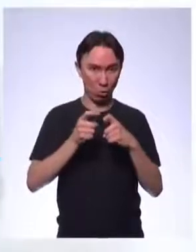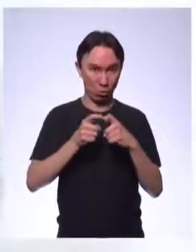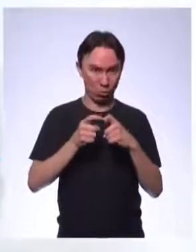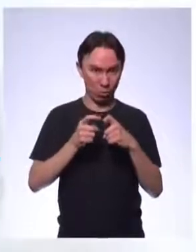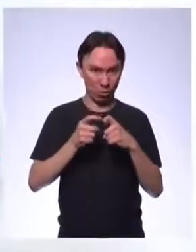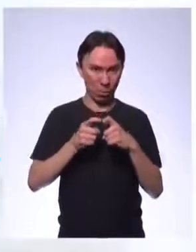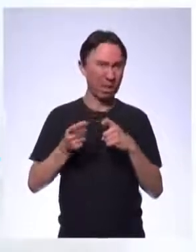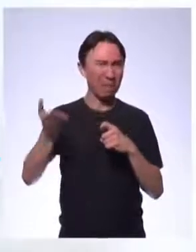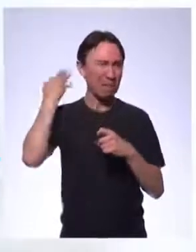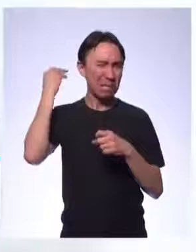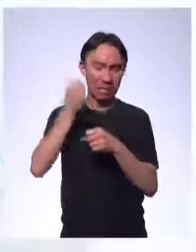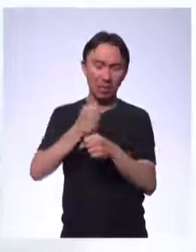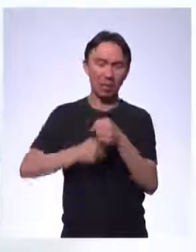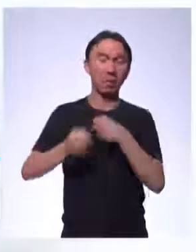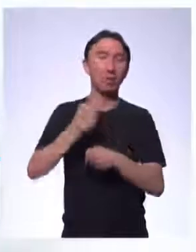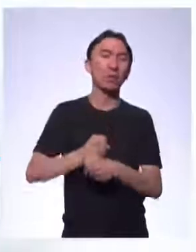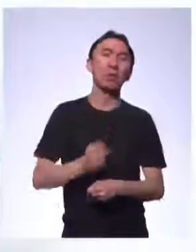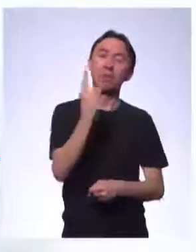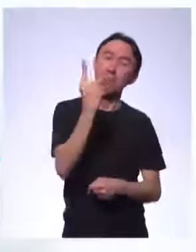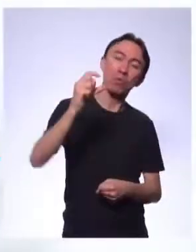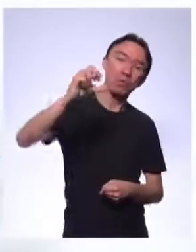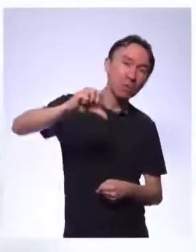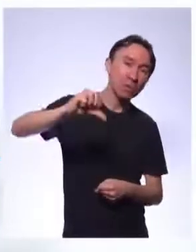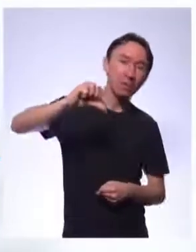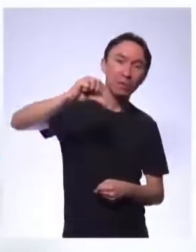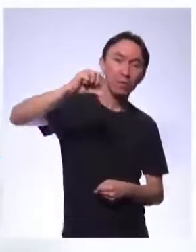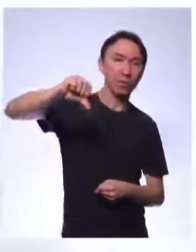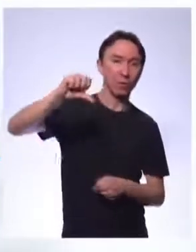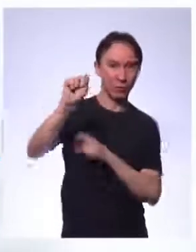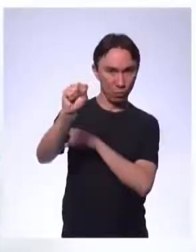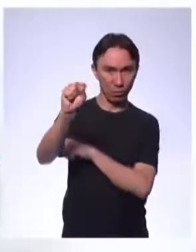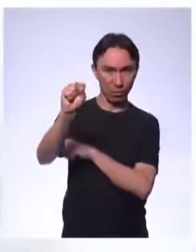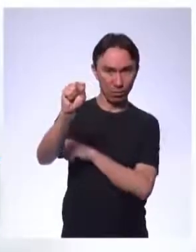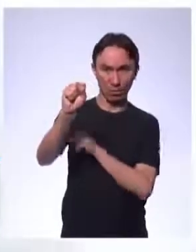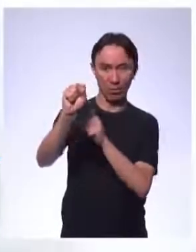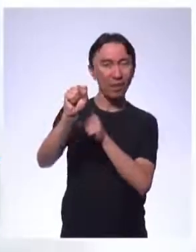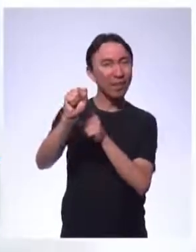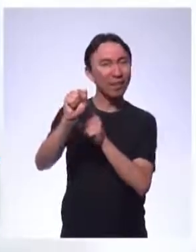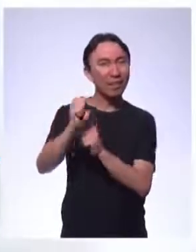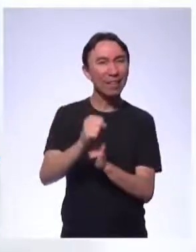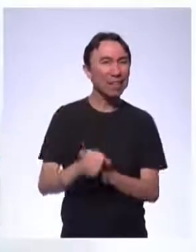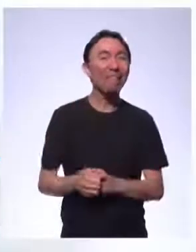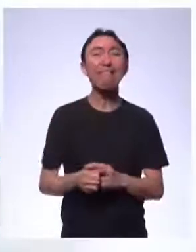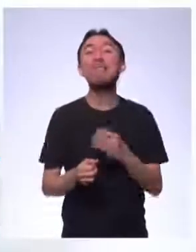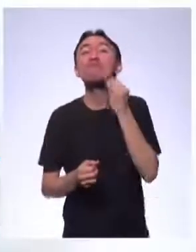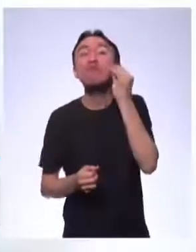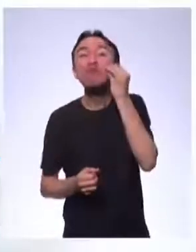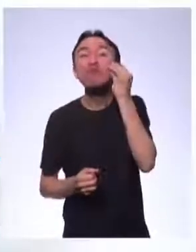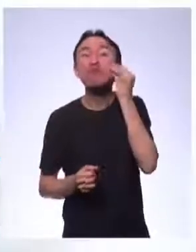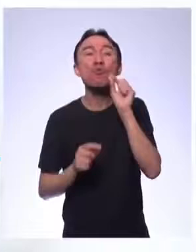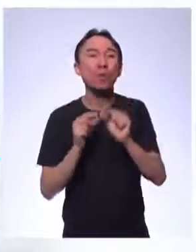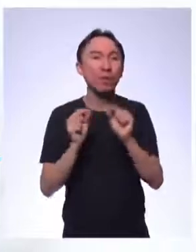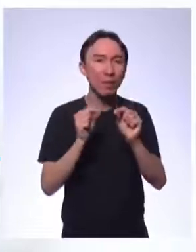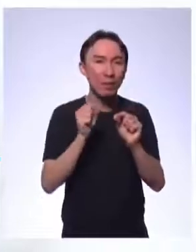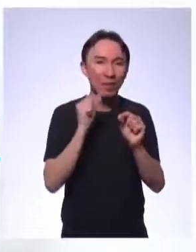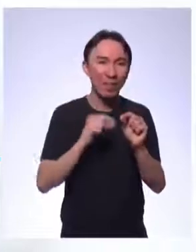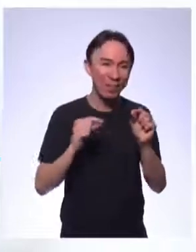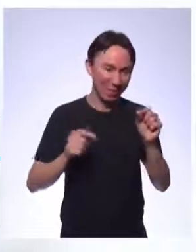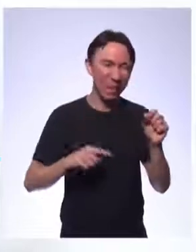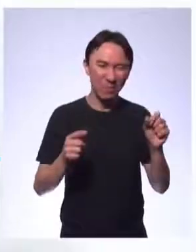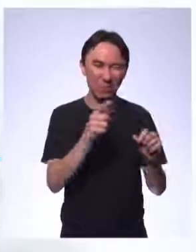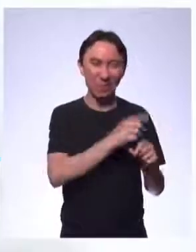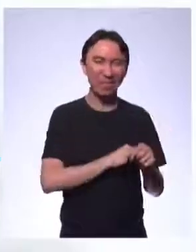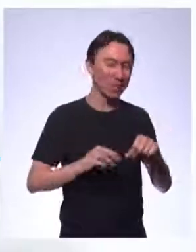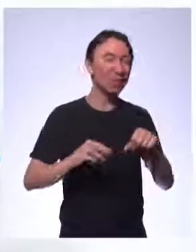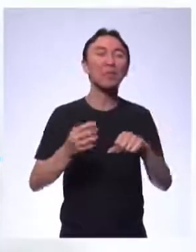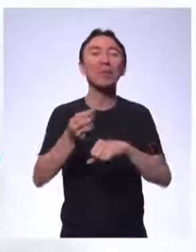médico, em 1998, ele tentou a patente de uma vacina que ele tinha criado contra sarampo. E